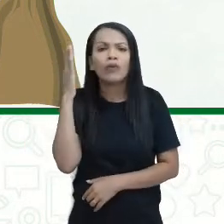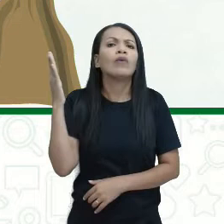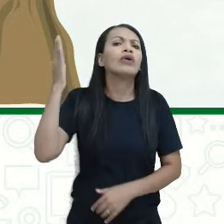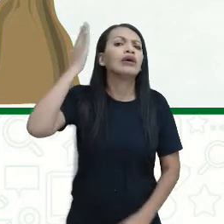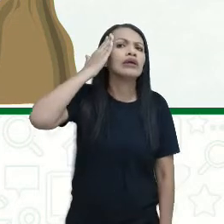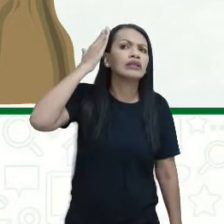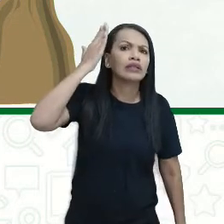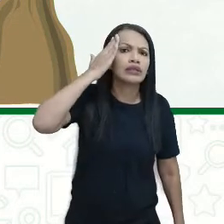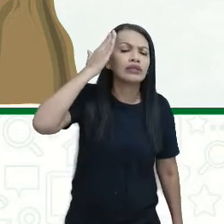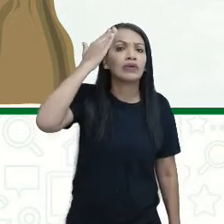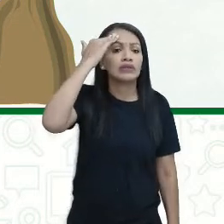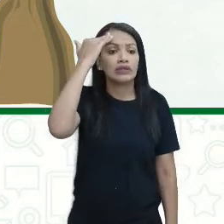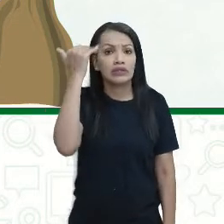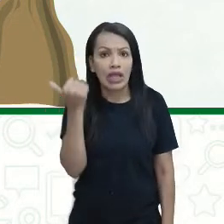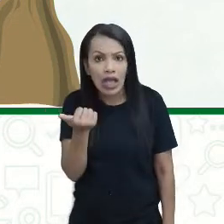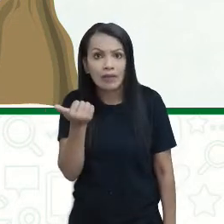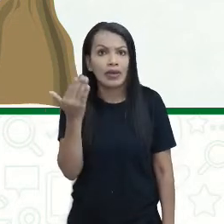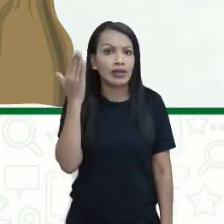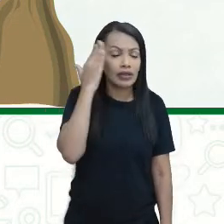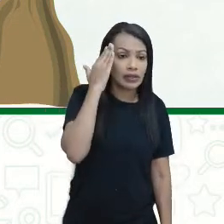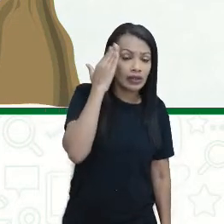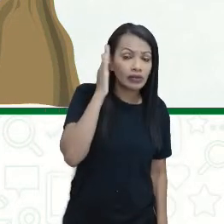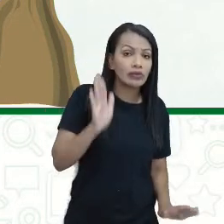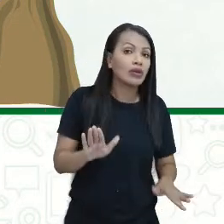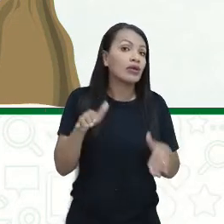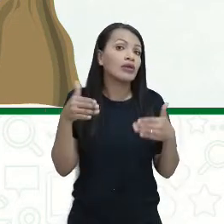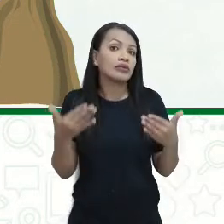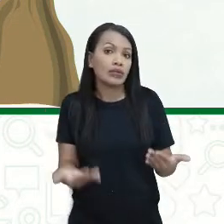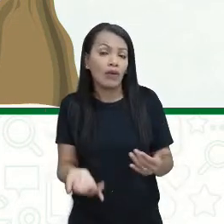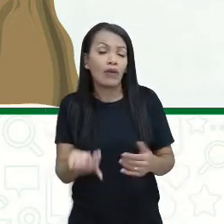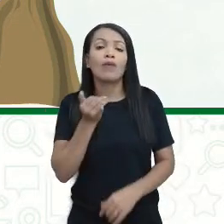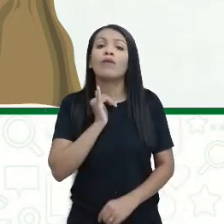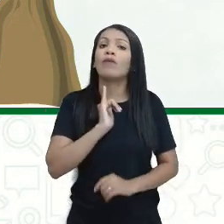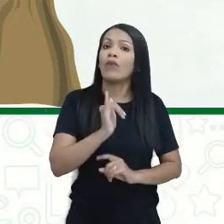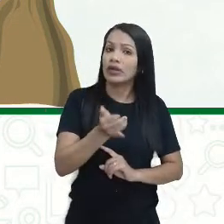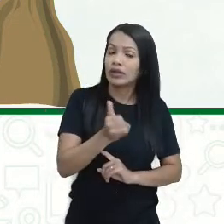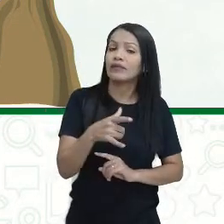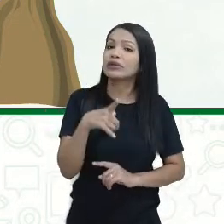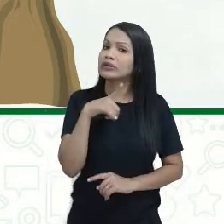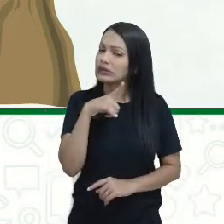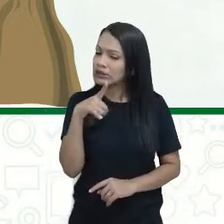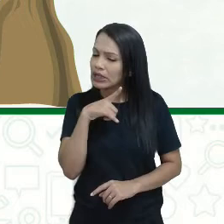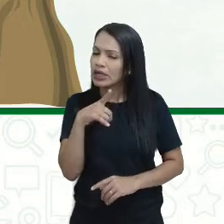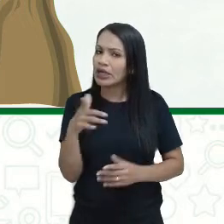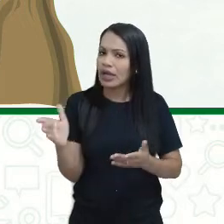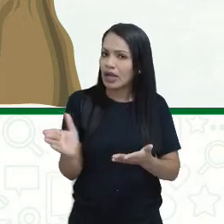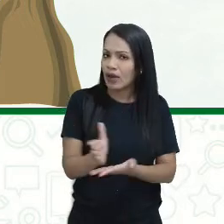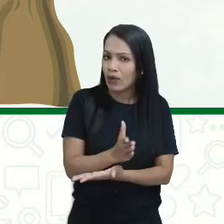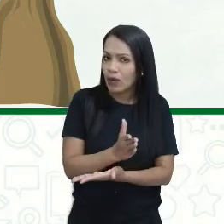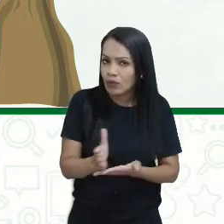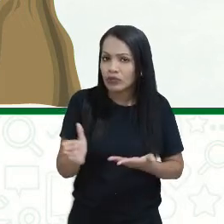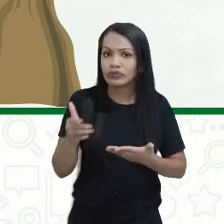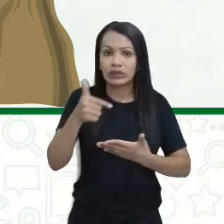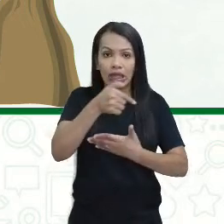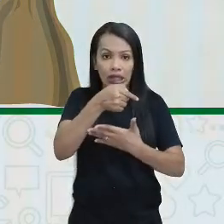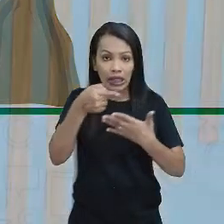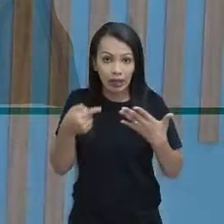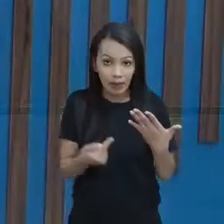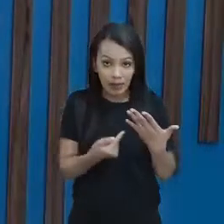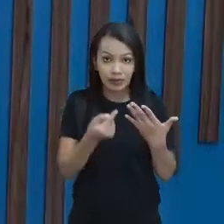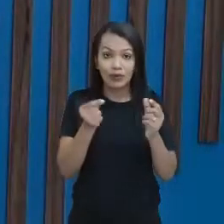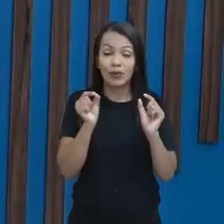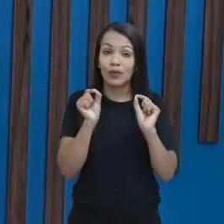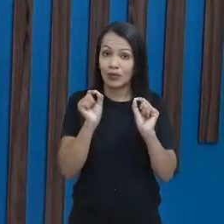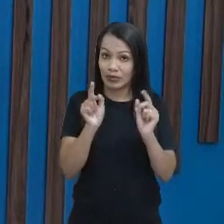que a pessoa saiba, compreenda. Então, a narrativa tem alguns elementos, beleza?